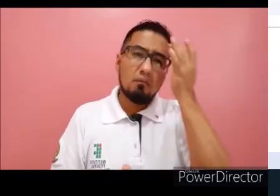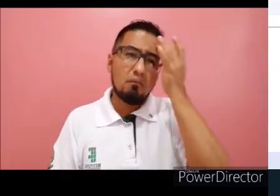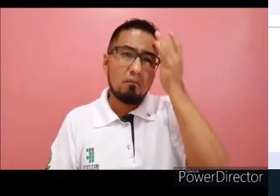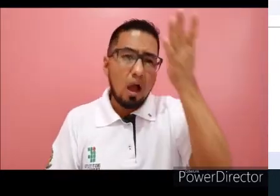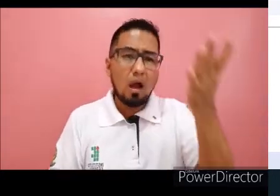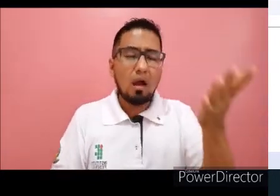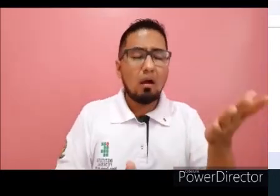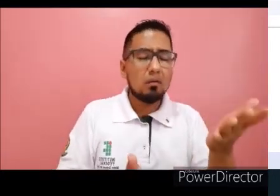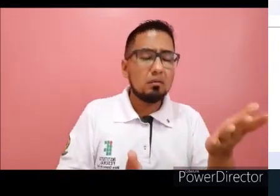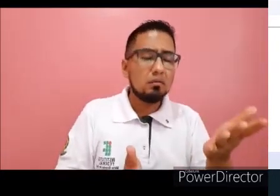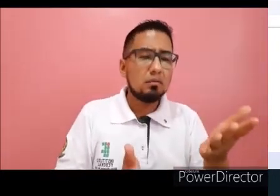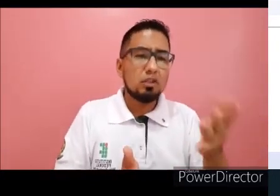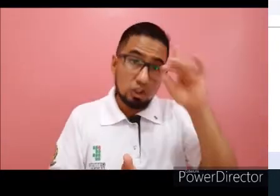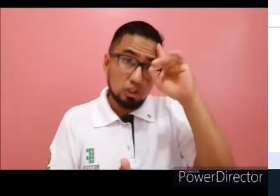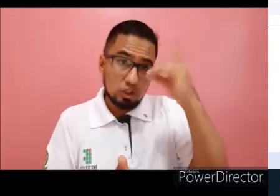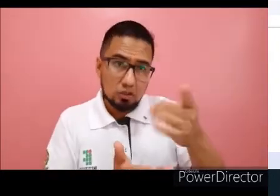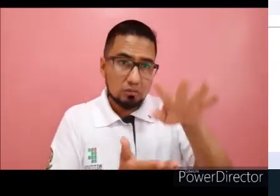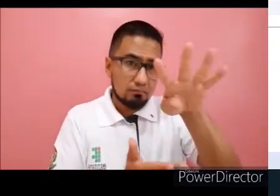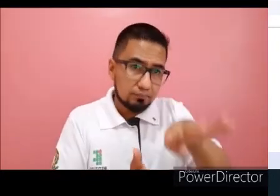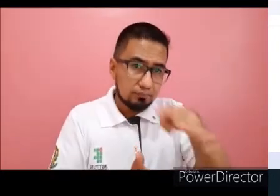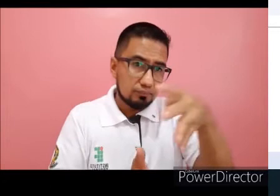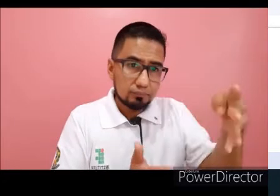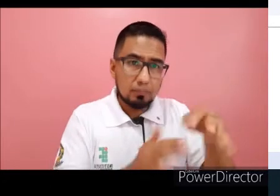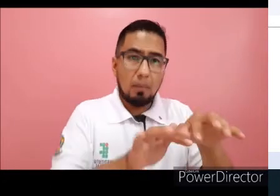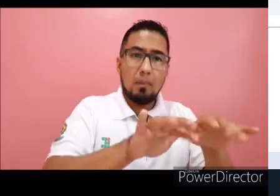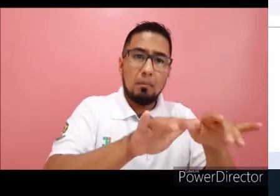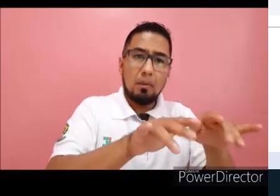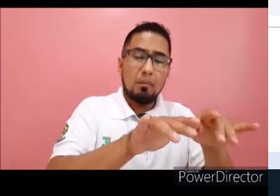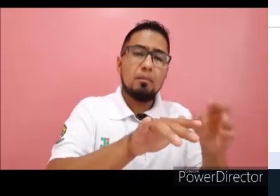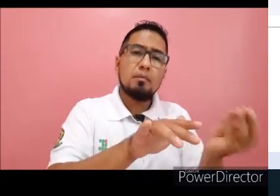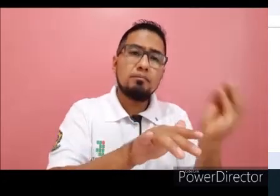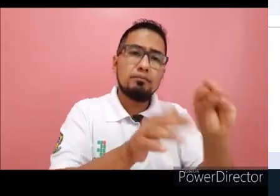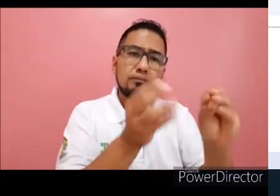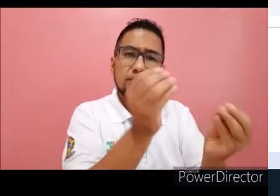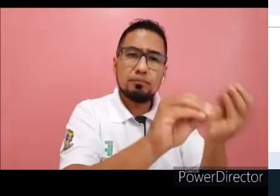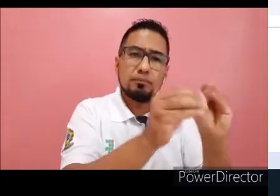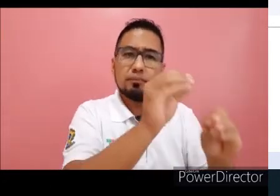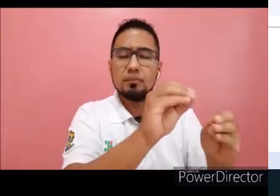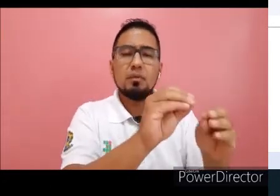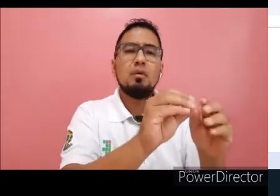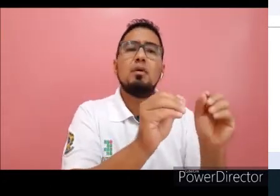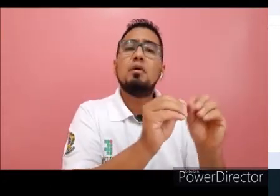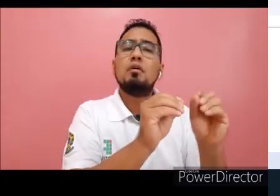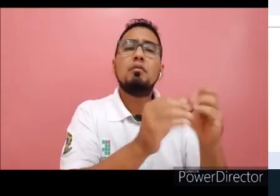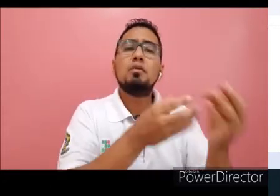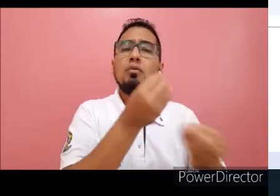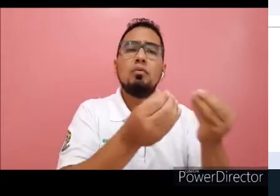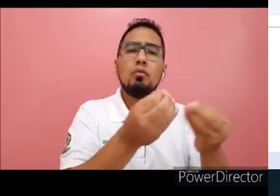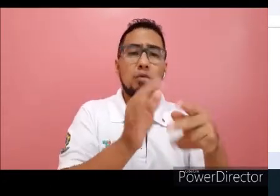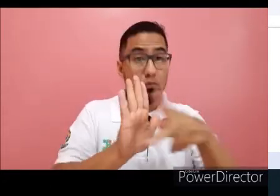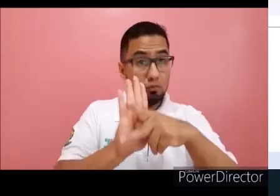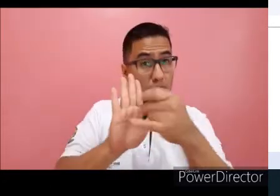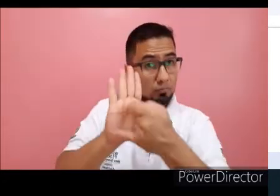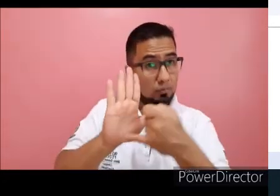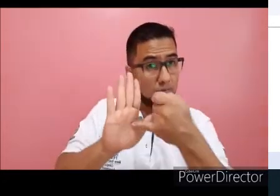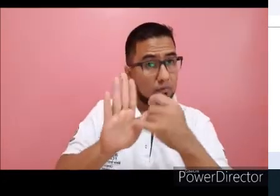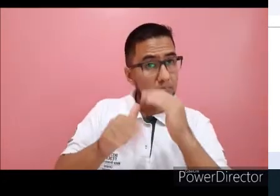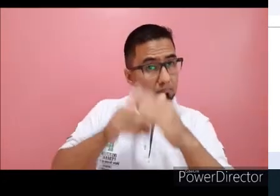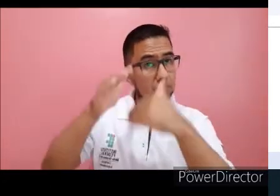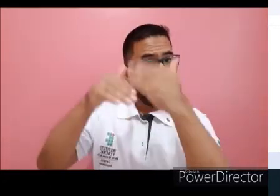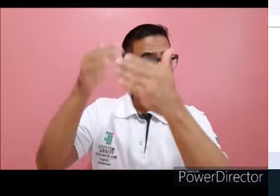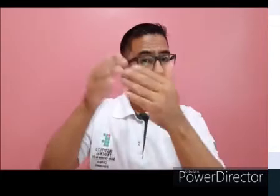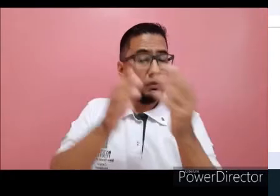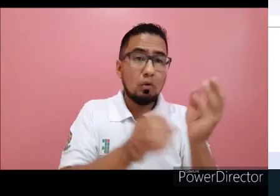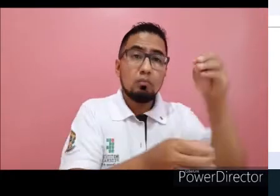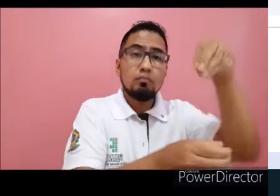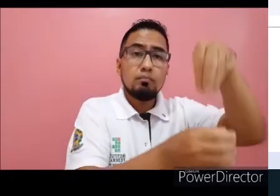com calendários, por exemplo, você desenvolveu lá seu protótipo e é muito mais fácil trabalhar com calendário. Então o que você vai fazer? Vai desenvolver seu projeto e